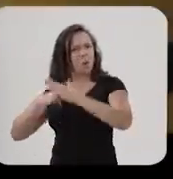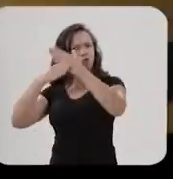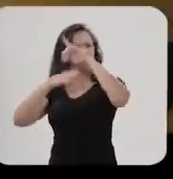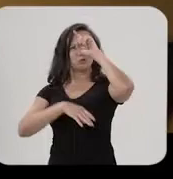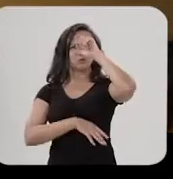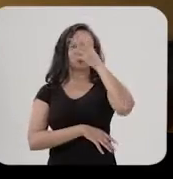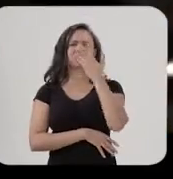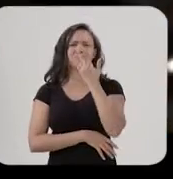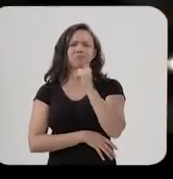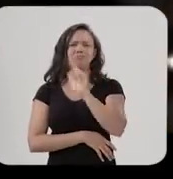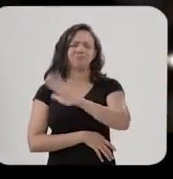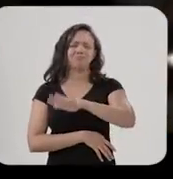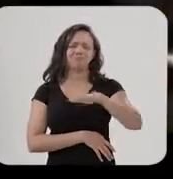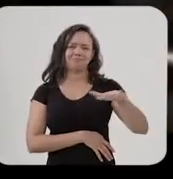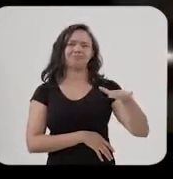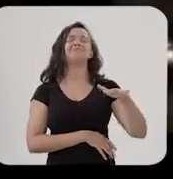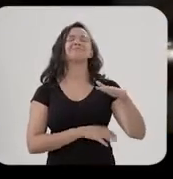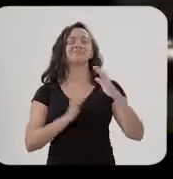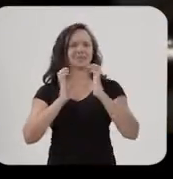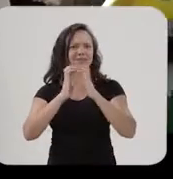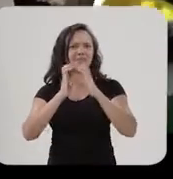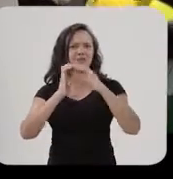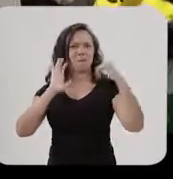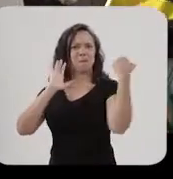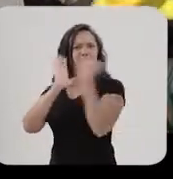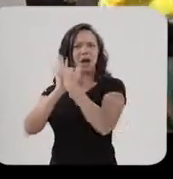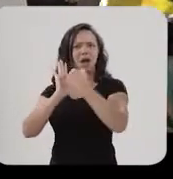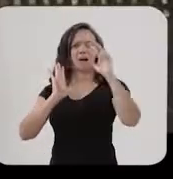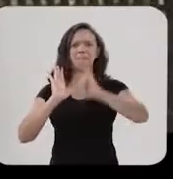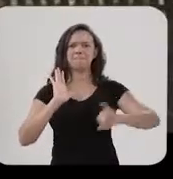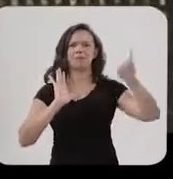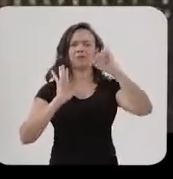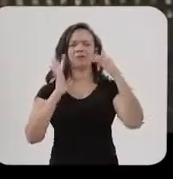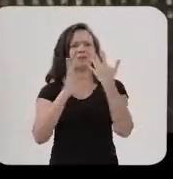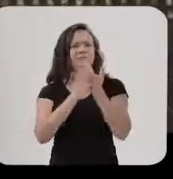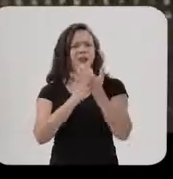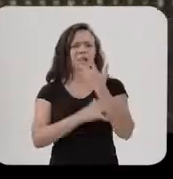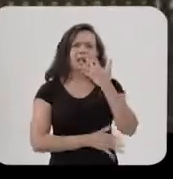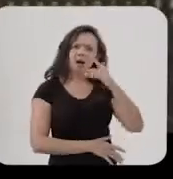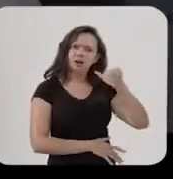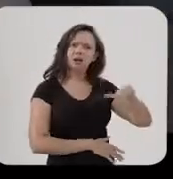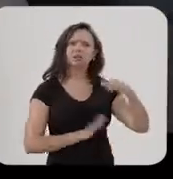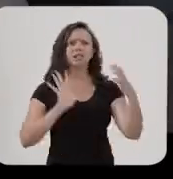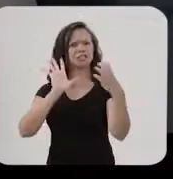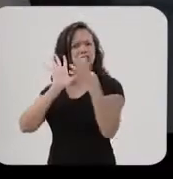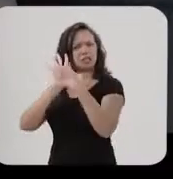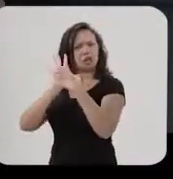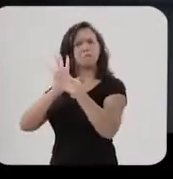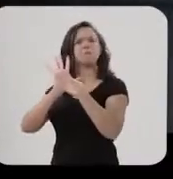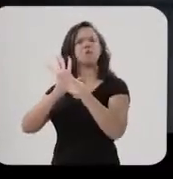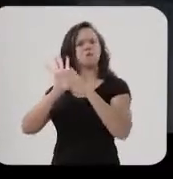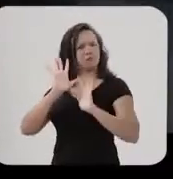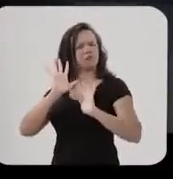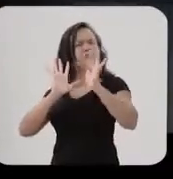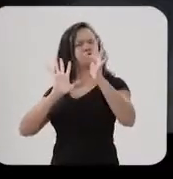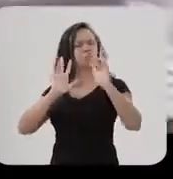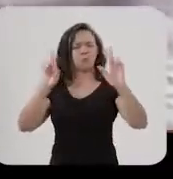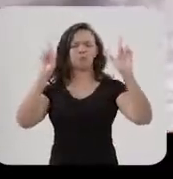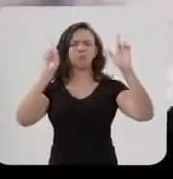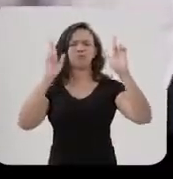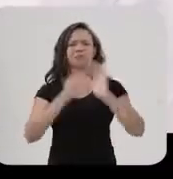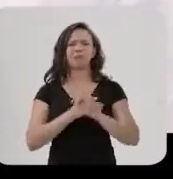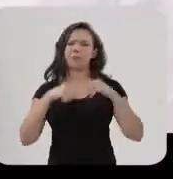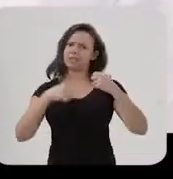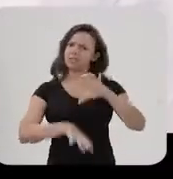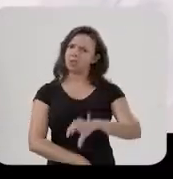da Criança do Recife, que será mais um patrimônio da cidade. A criança é o maior símbolo que a gente tem de futuro, de esperança.